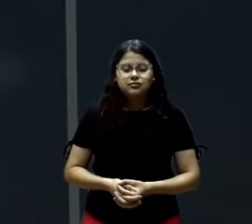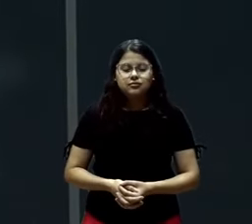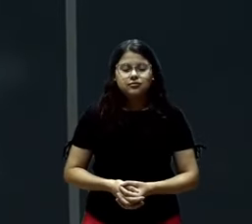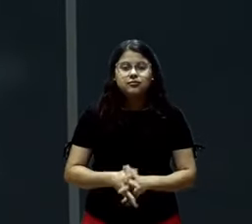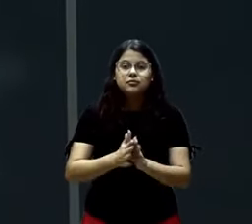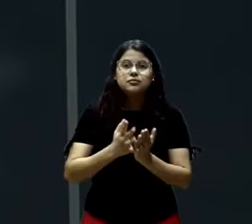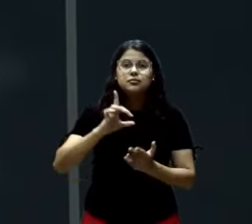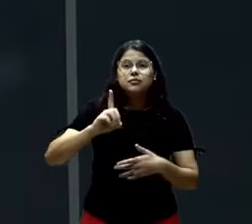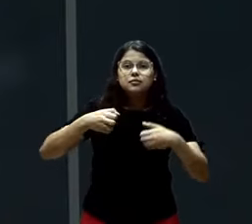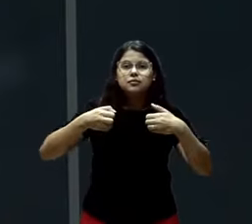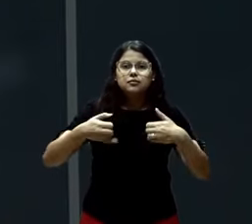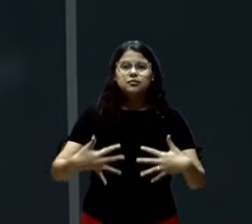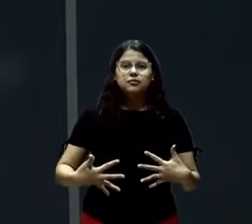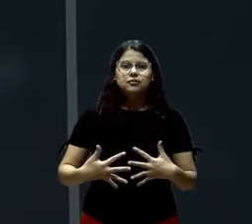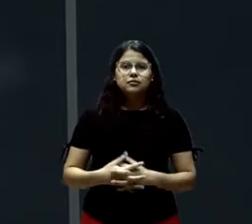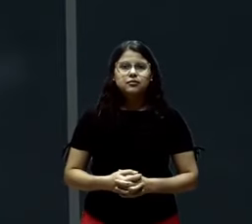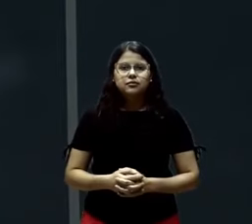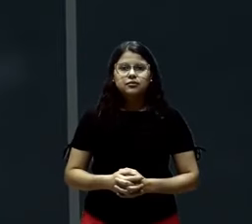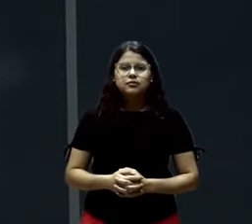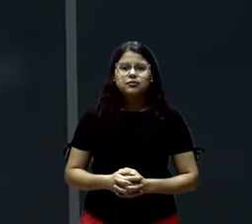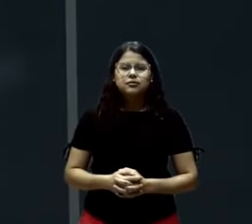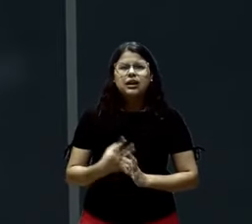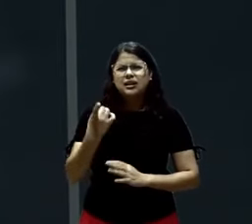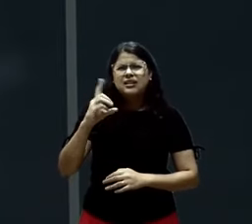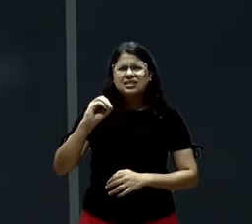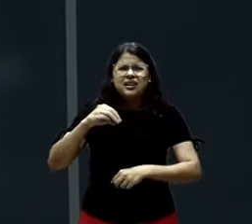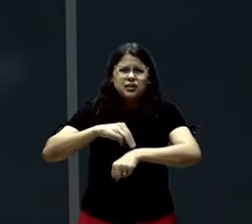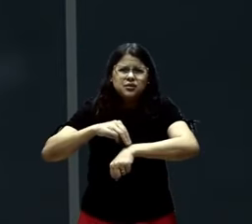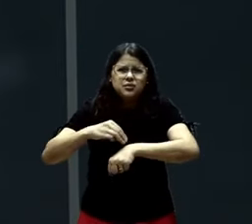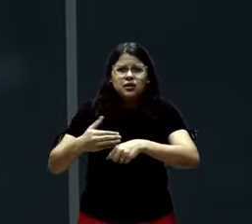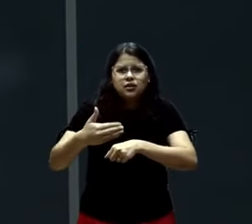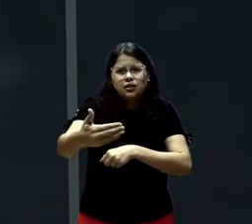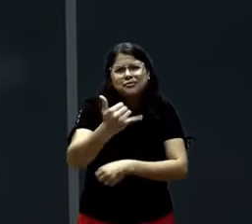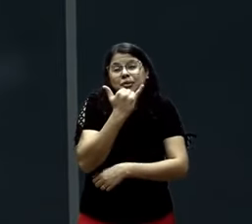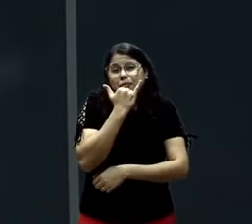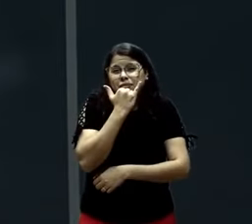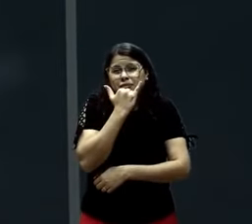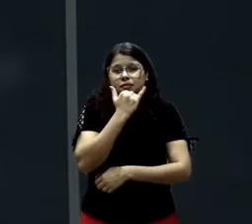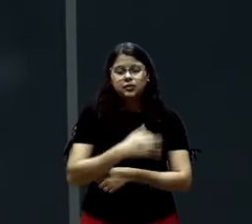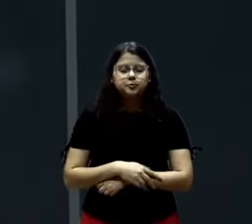A Bíblia fala de um exemplo, eu vou usar 10 minutinhos a mais hoje, irmãos. Me perdoe por isso.